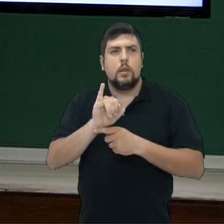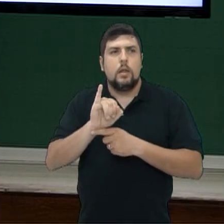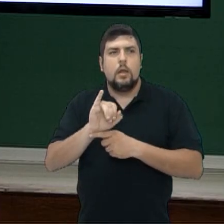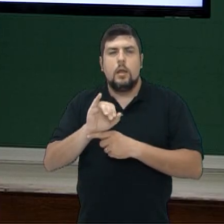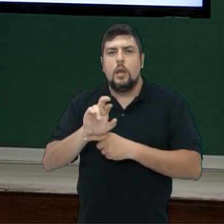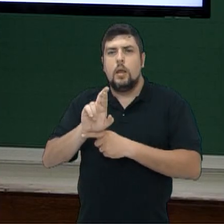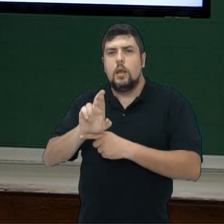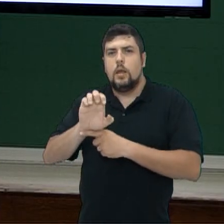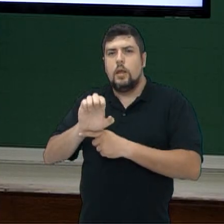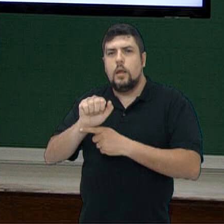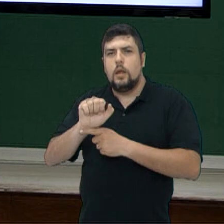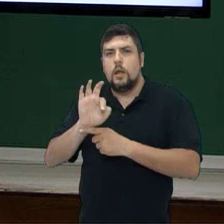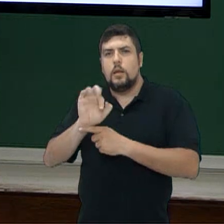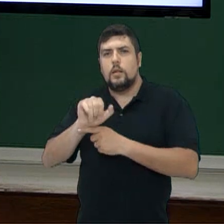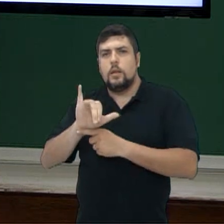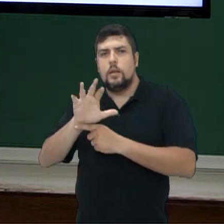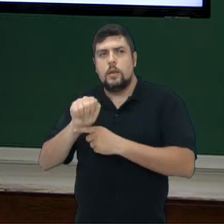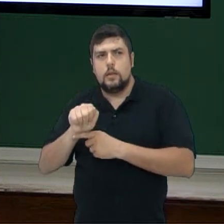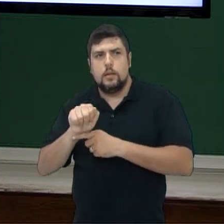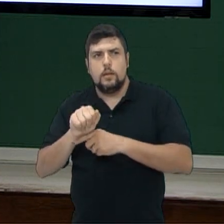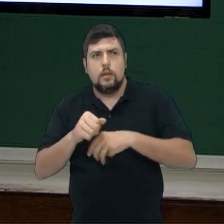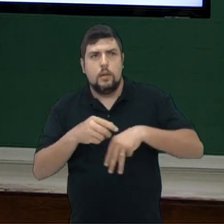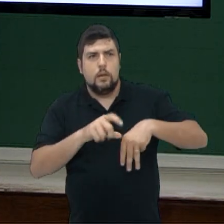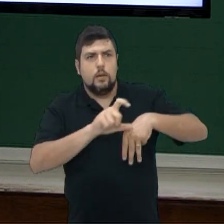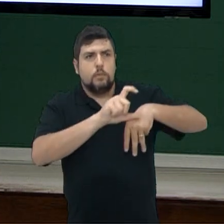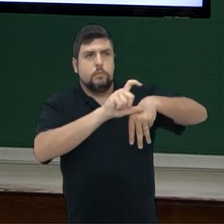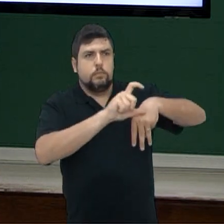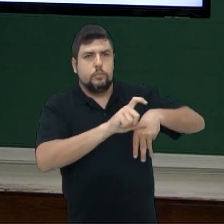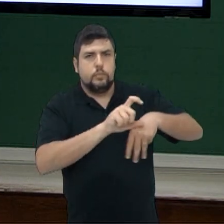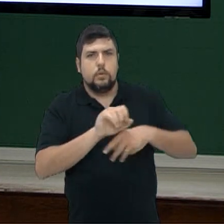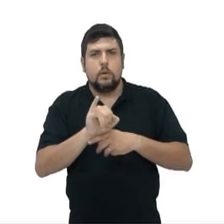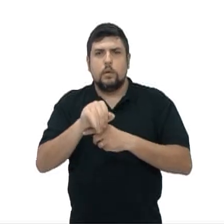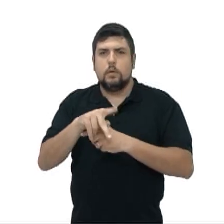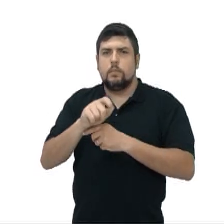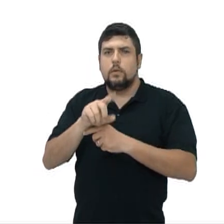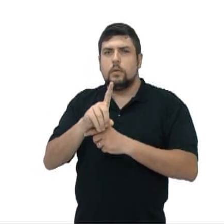né? Reatância capacitiva.